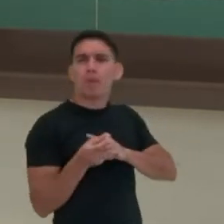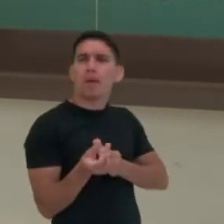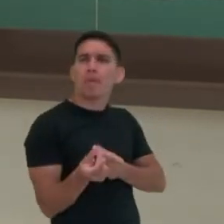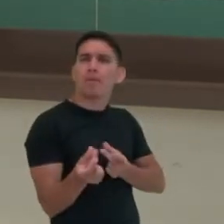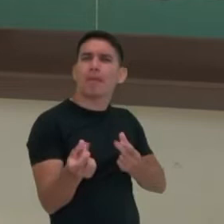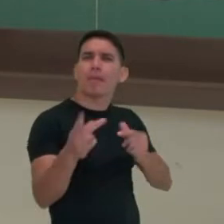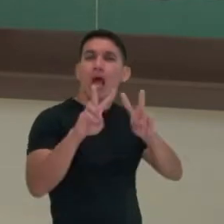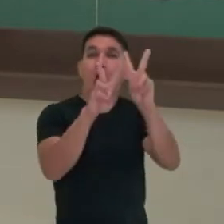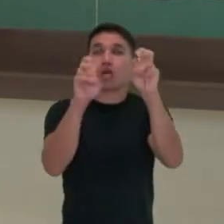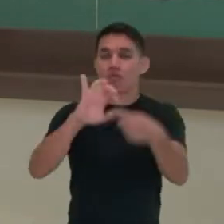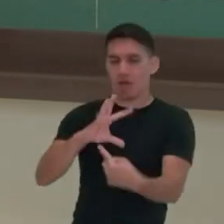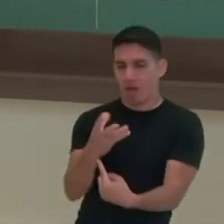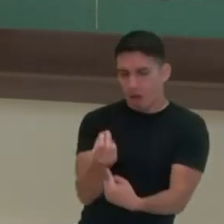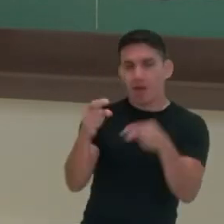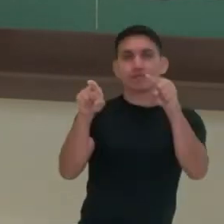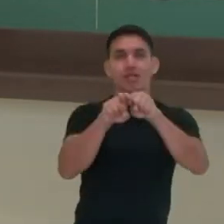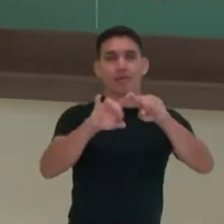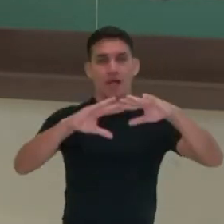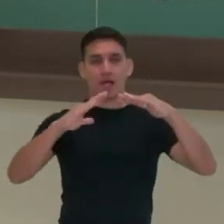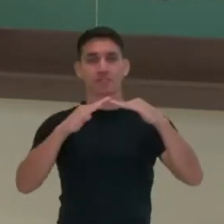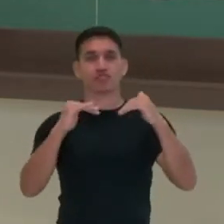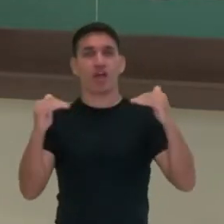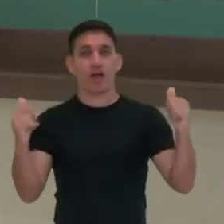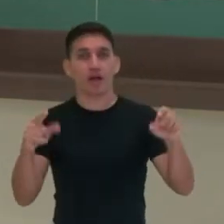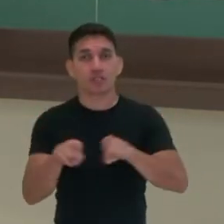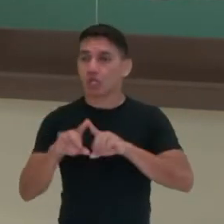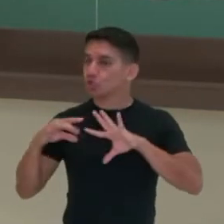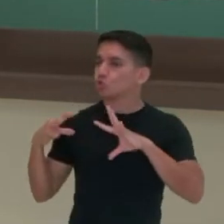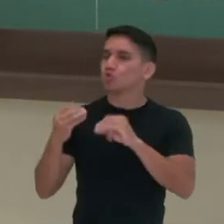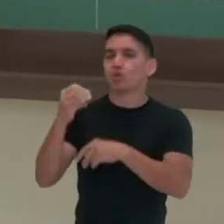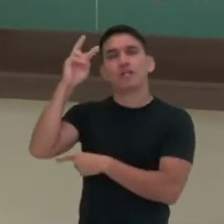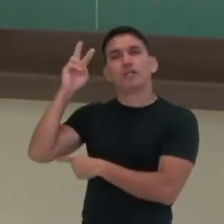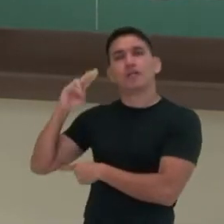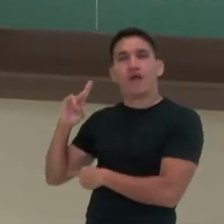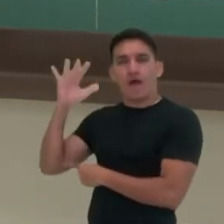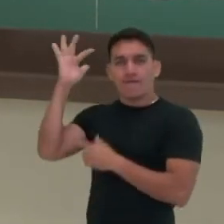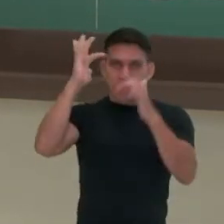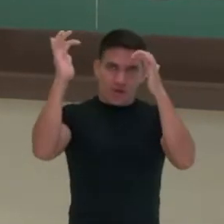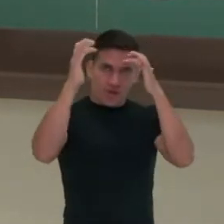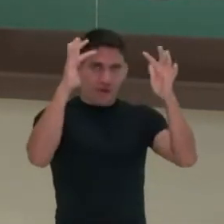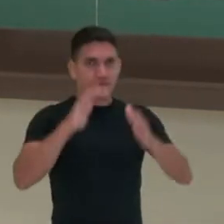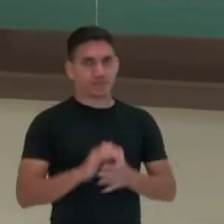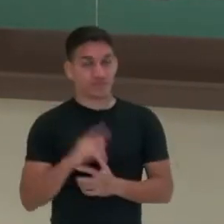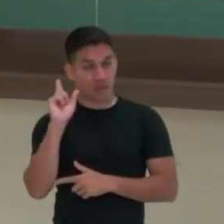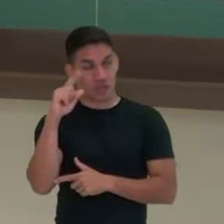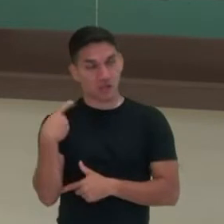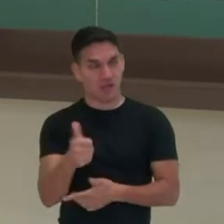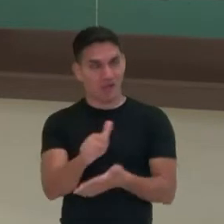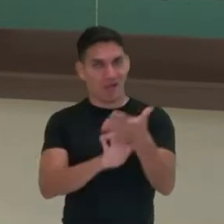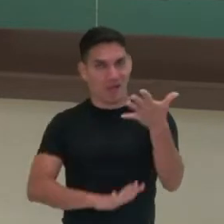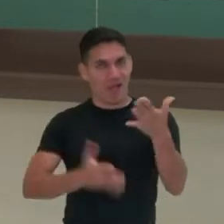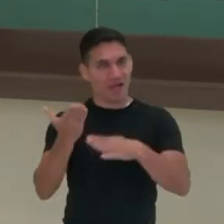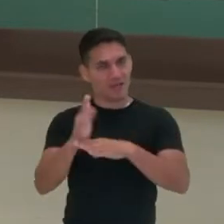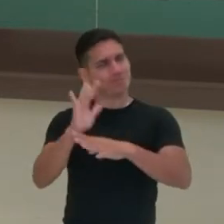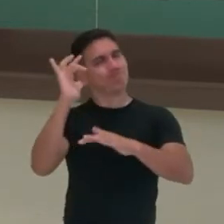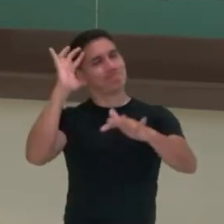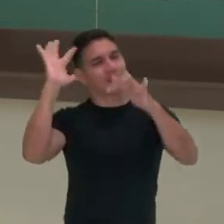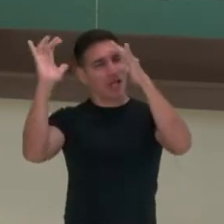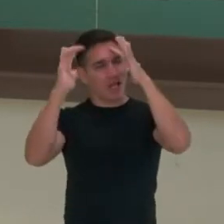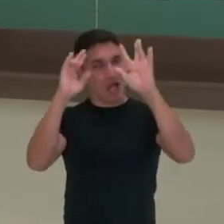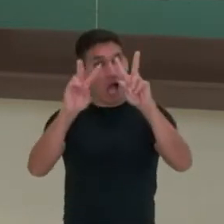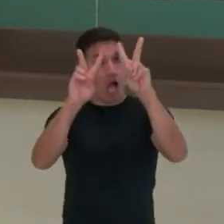estética, atravessam toda a história da filosofia. Vamos fazer uma atividade para pensar um pouco mais